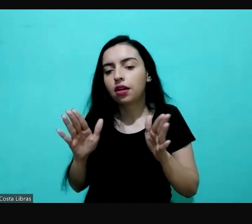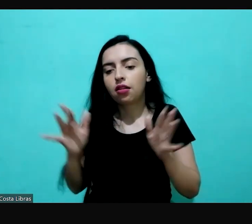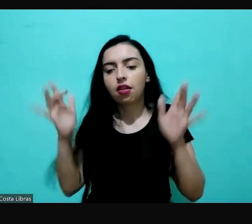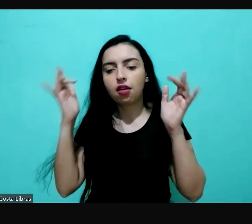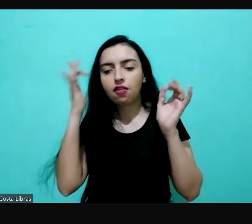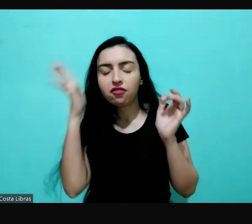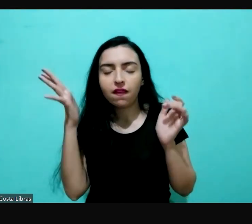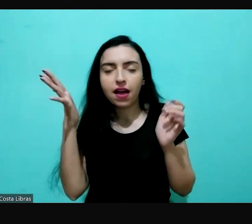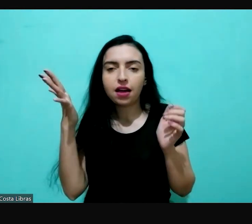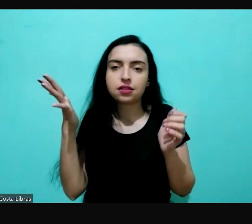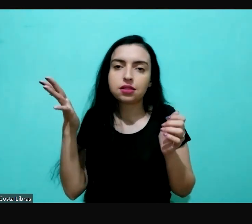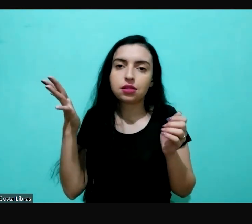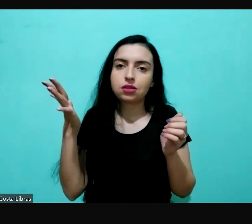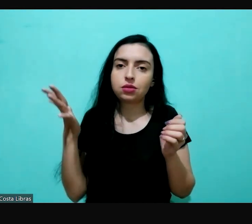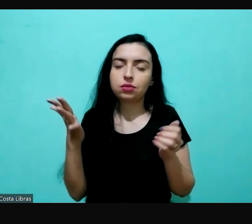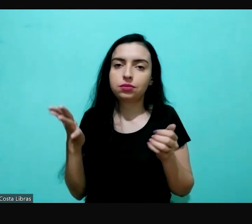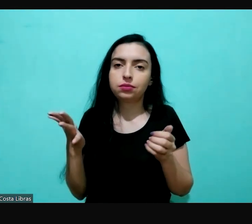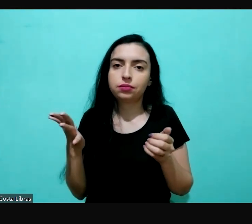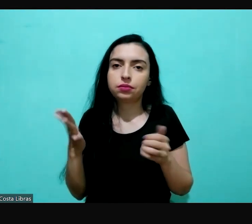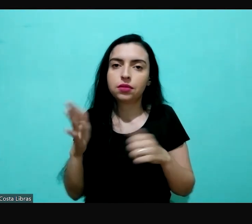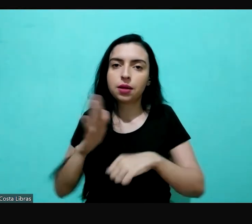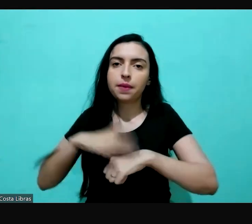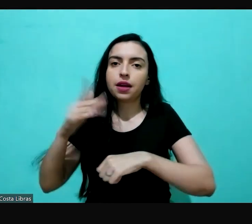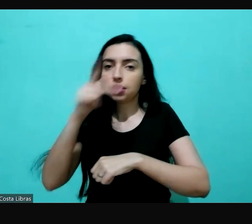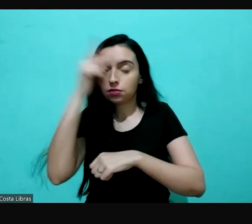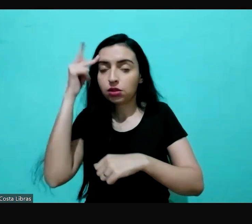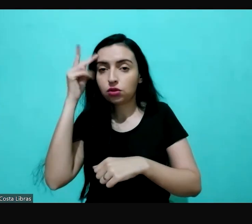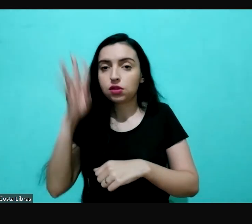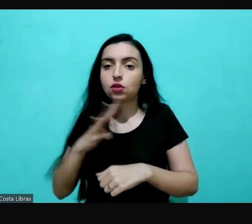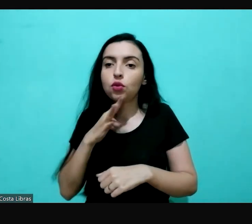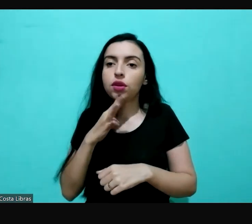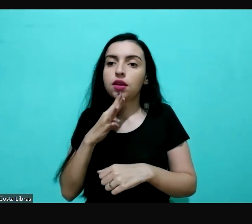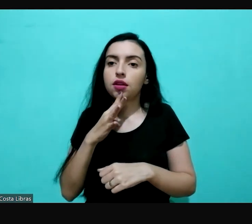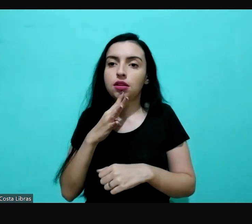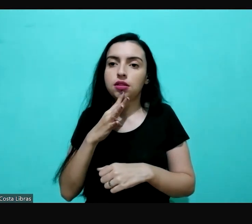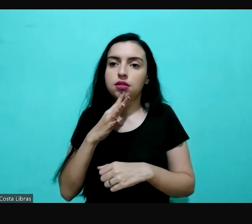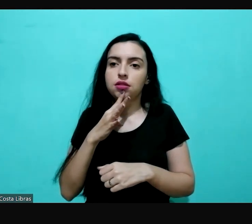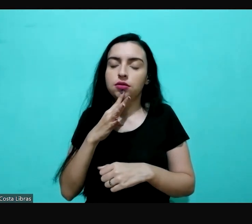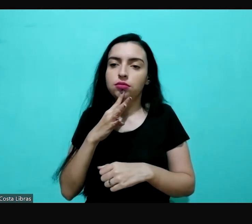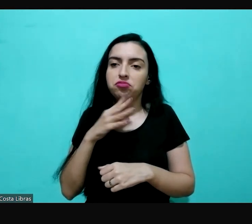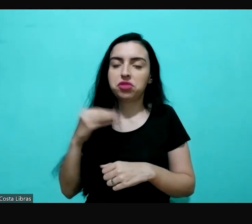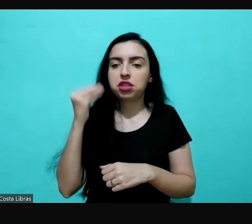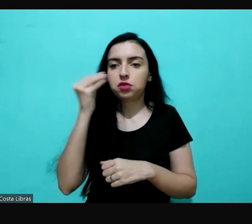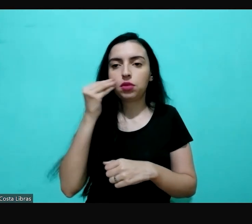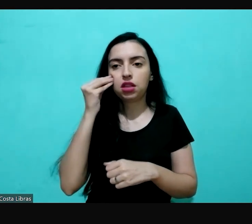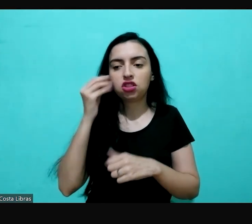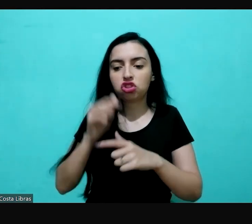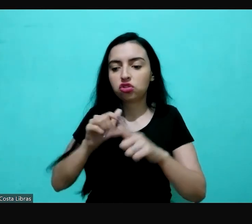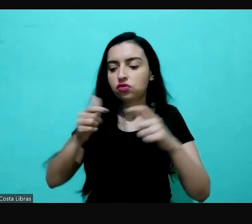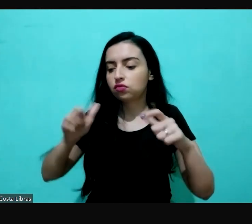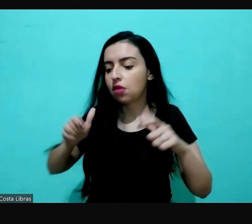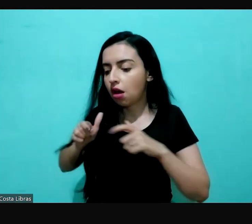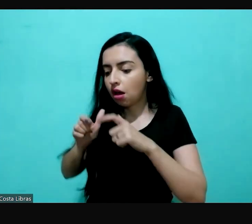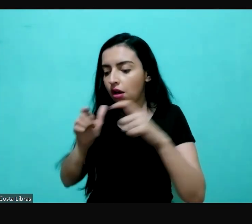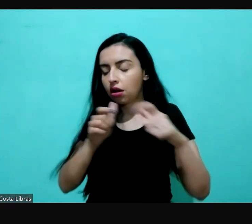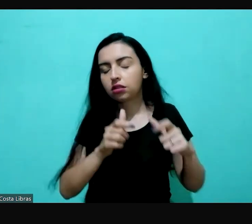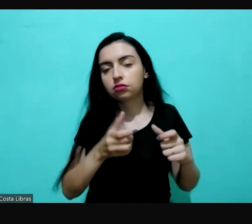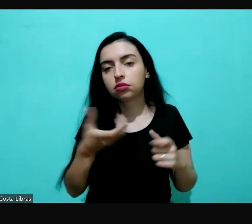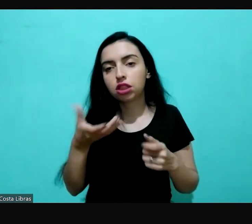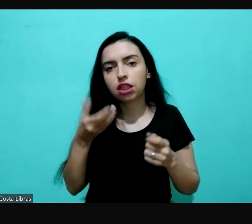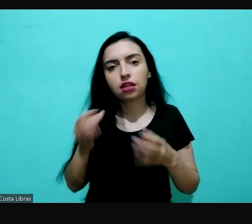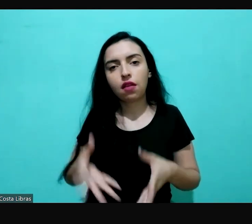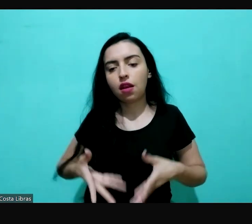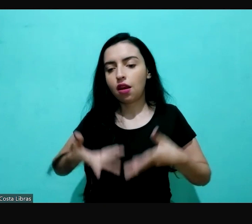facilitam, que mais pessoas conheçam, experiências de outros lugares e que nos